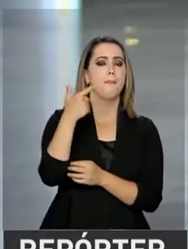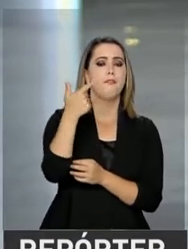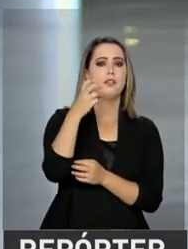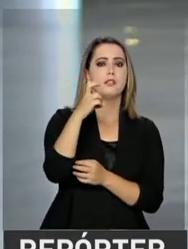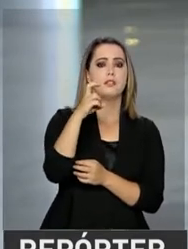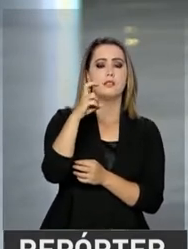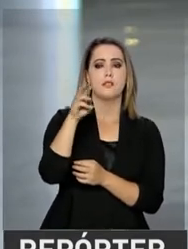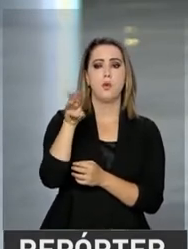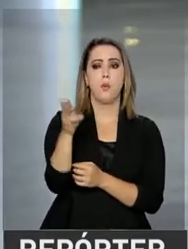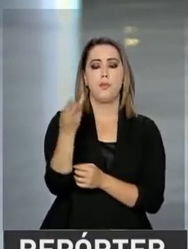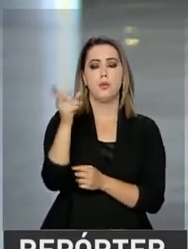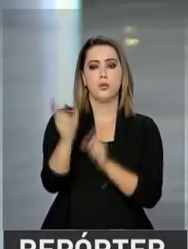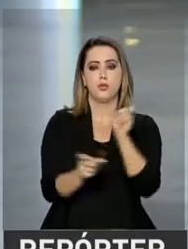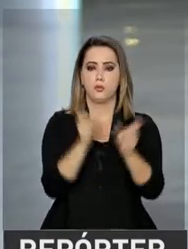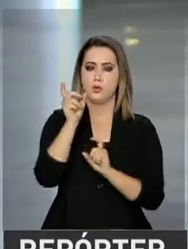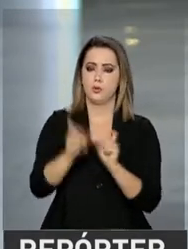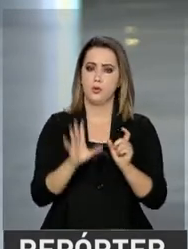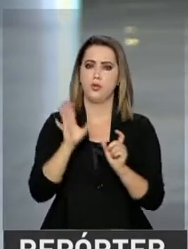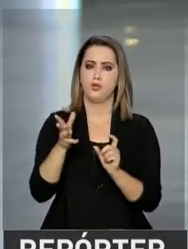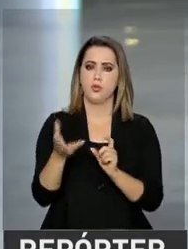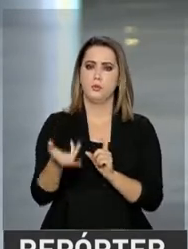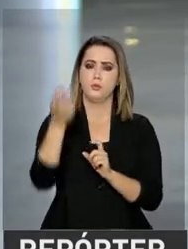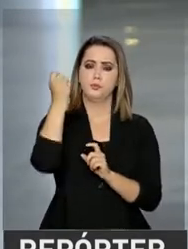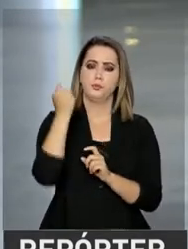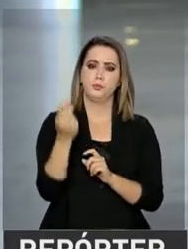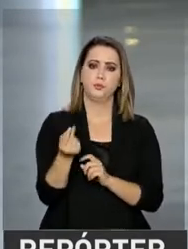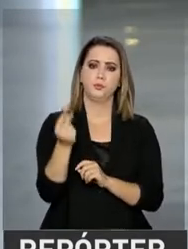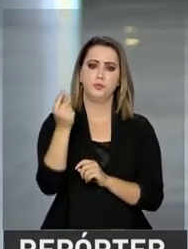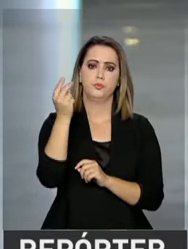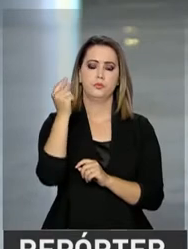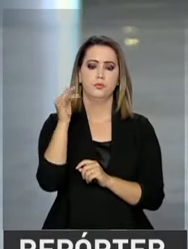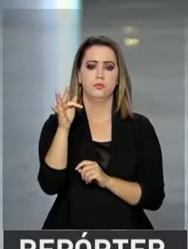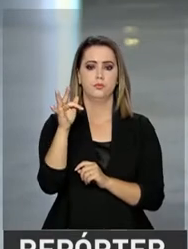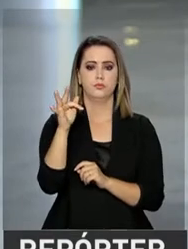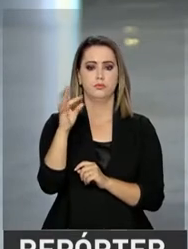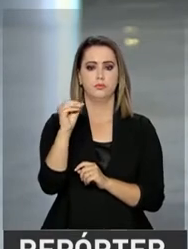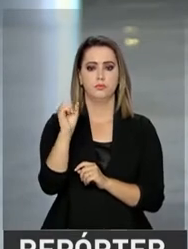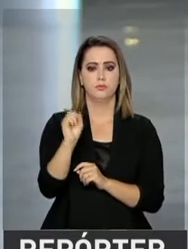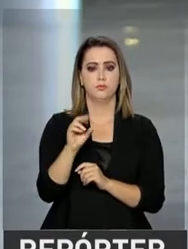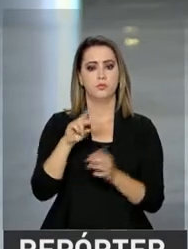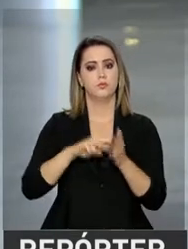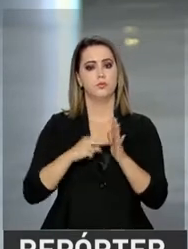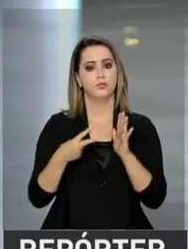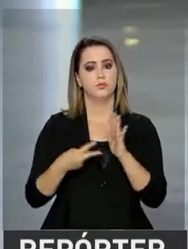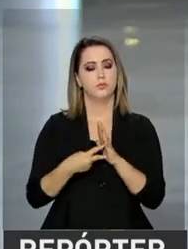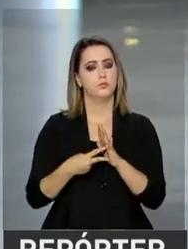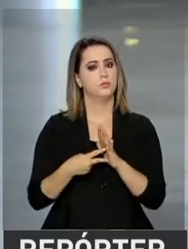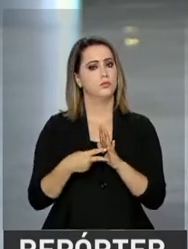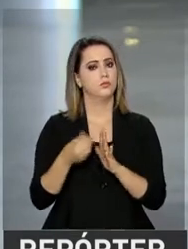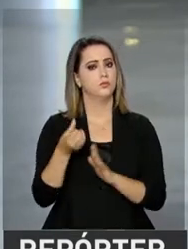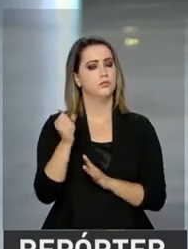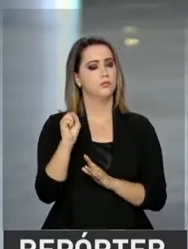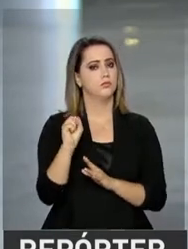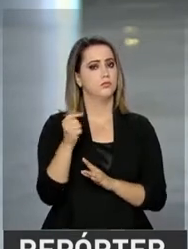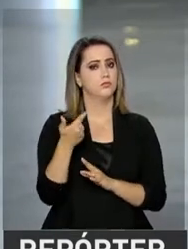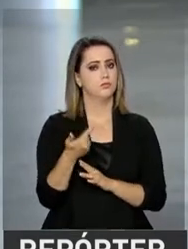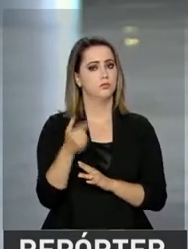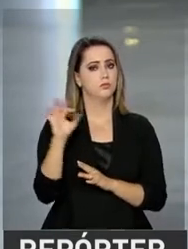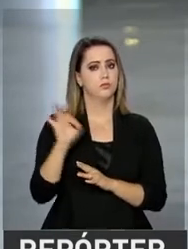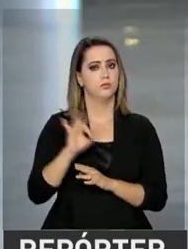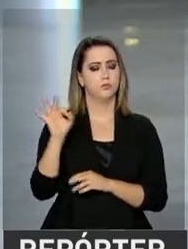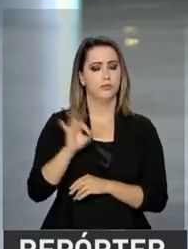trabalhadores já retiraram o dinheiro das contas inativas do fundo de garantia que representa cerca de 82%